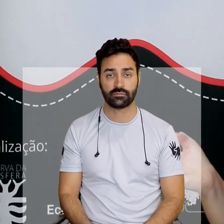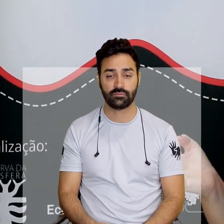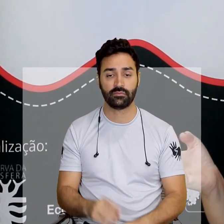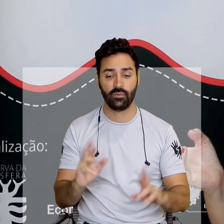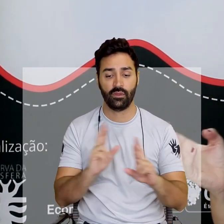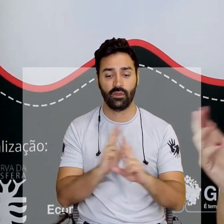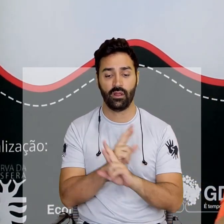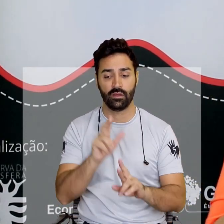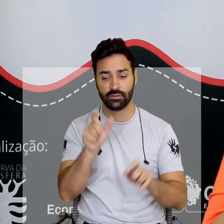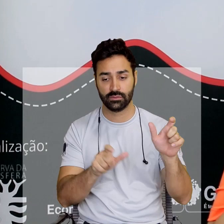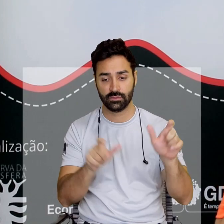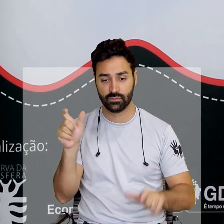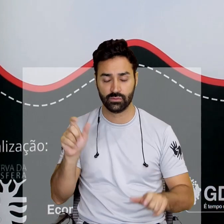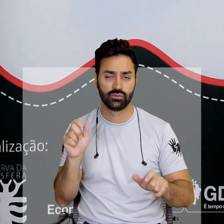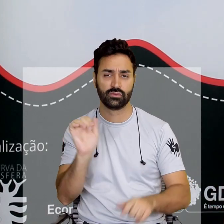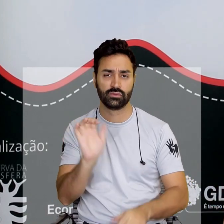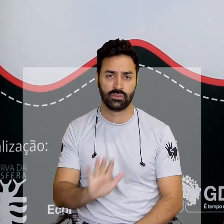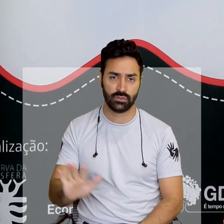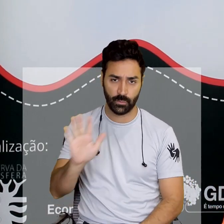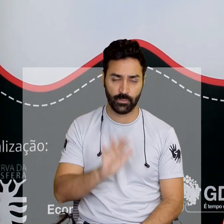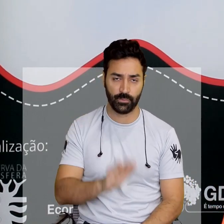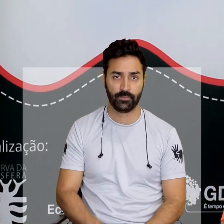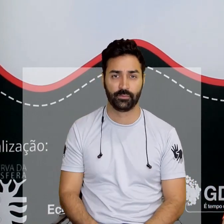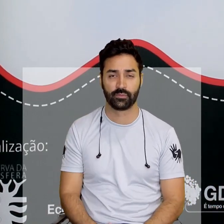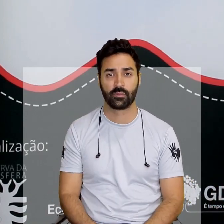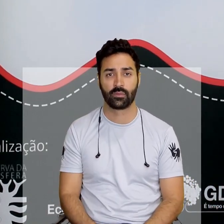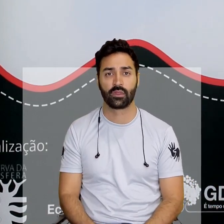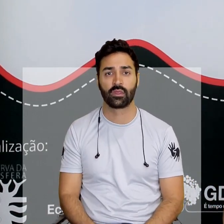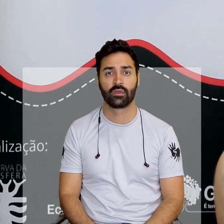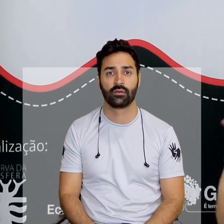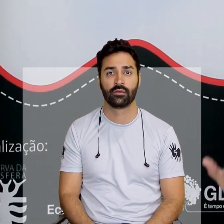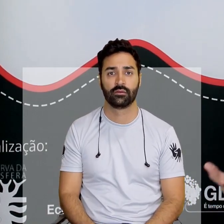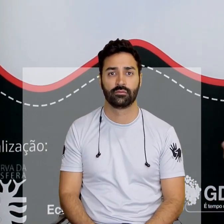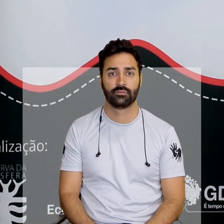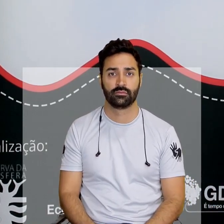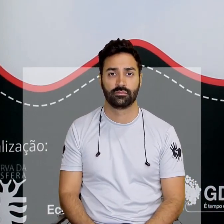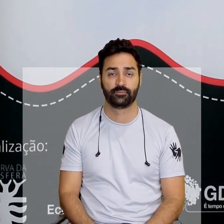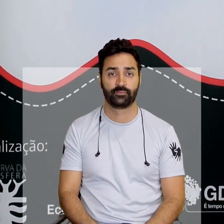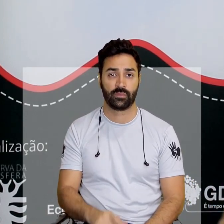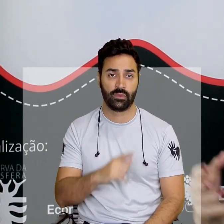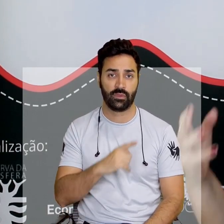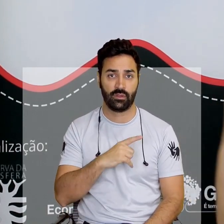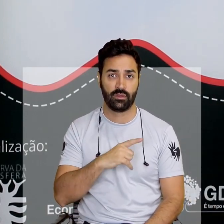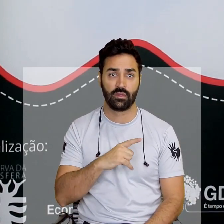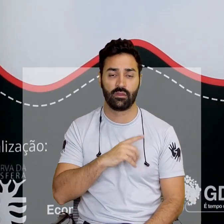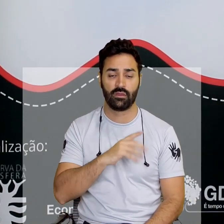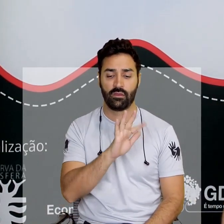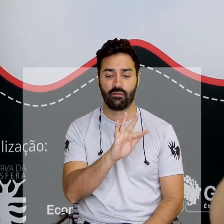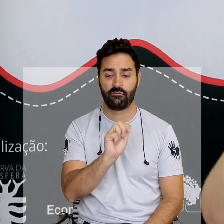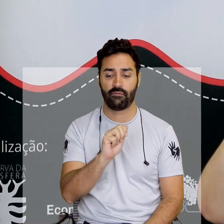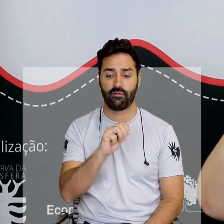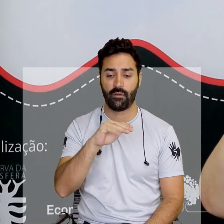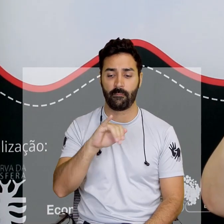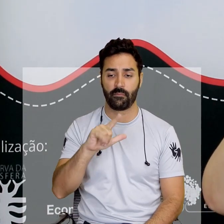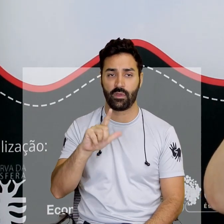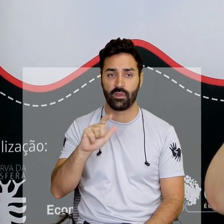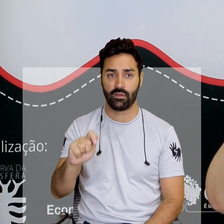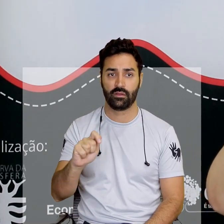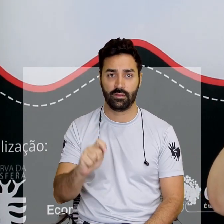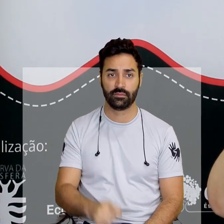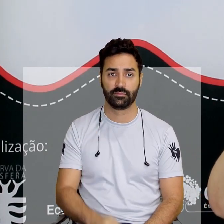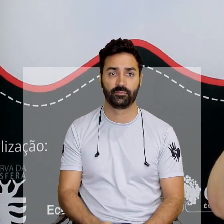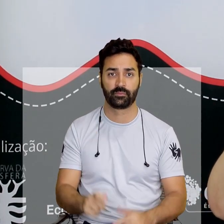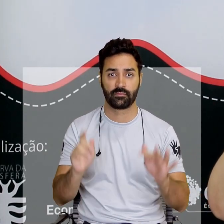geral, certo? Então, nós temos o sinal de família, que é o que representa, né? Então, as duas mãos